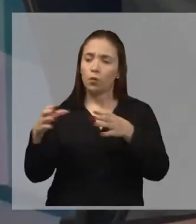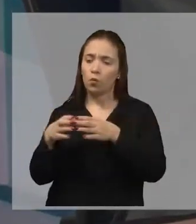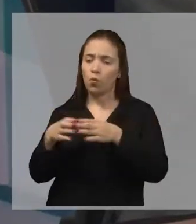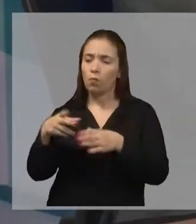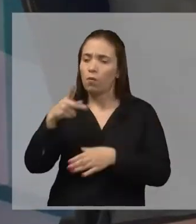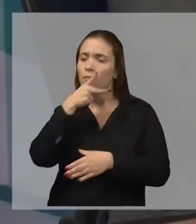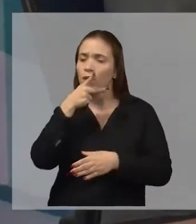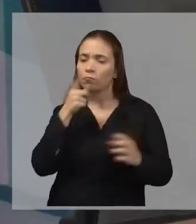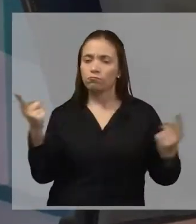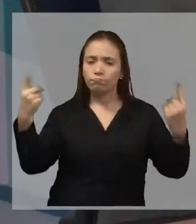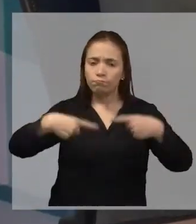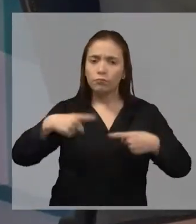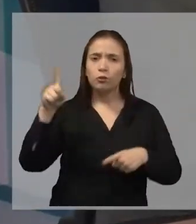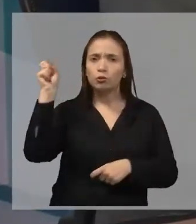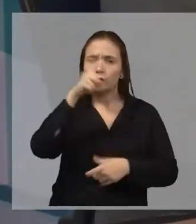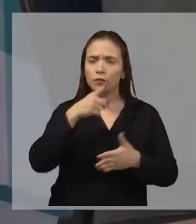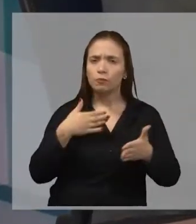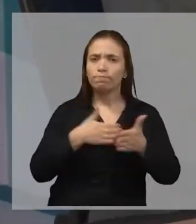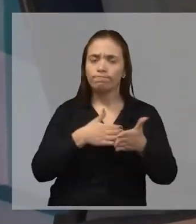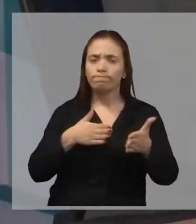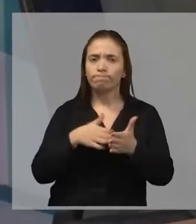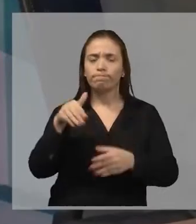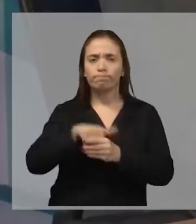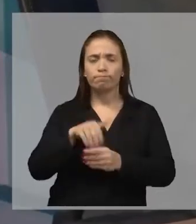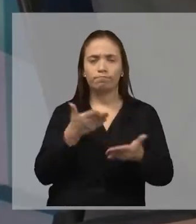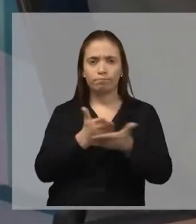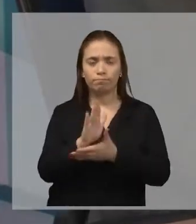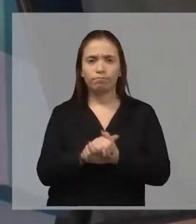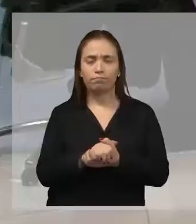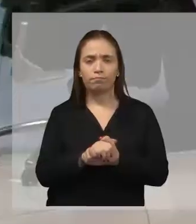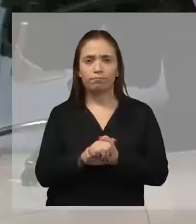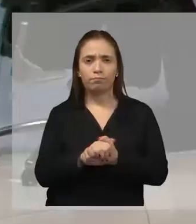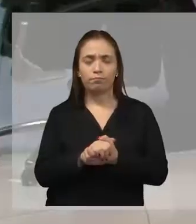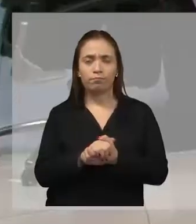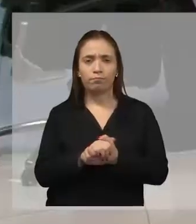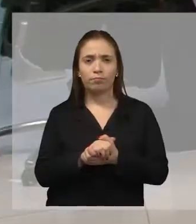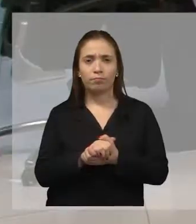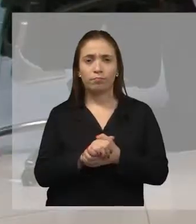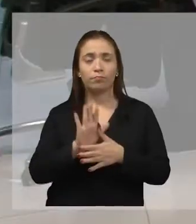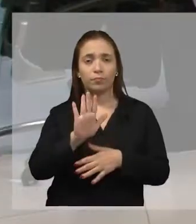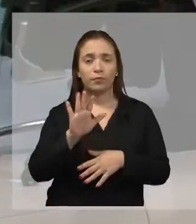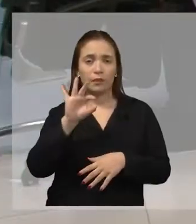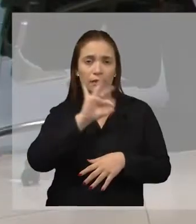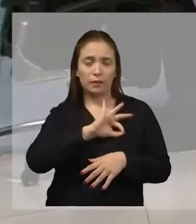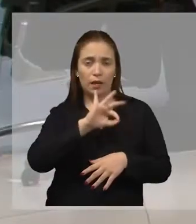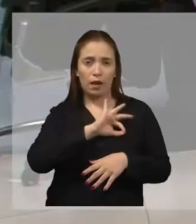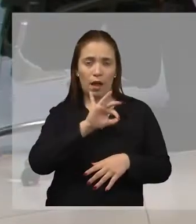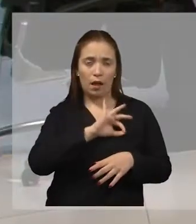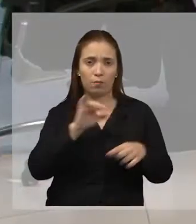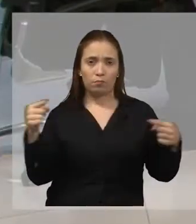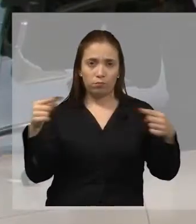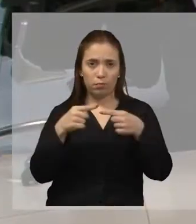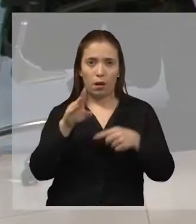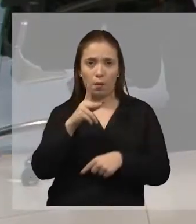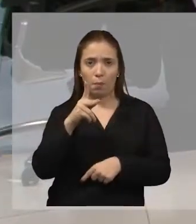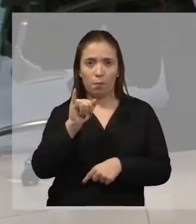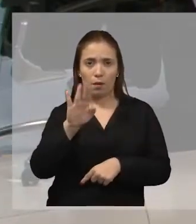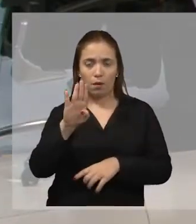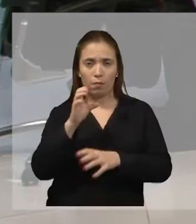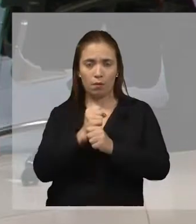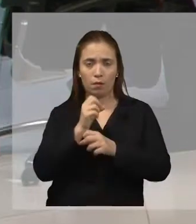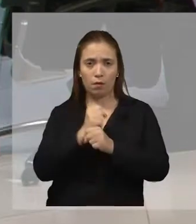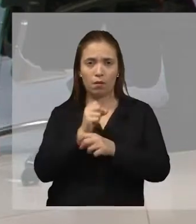ter capital transferido do público para o particular. E a gente está falando do sistema financeiro que é oligopolizado. Quer dizer, quem vai administrar esse